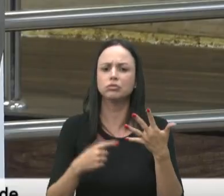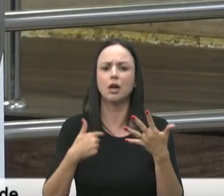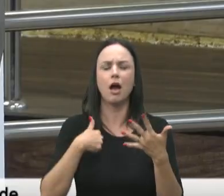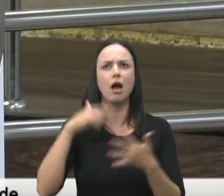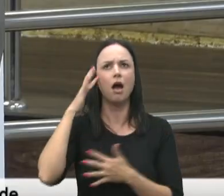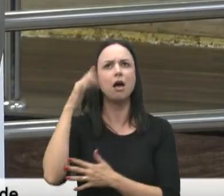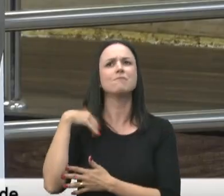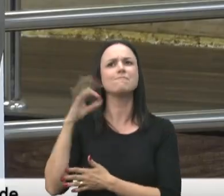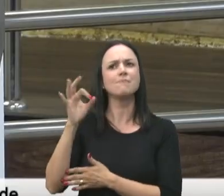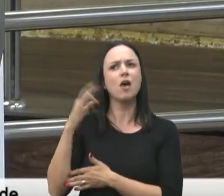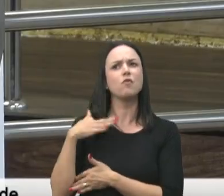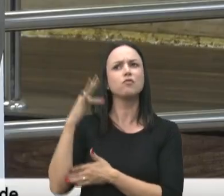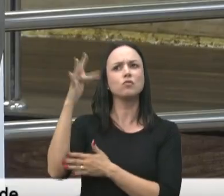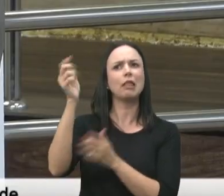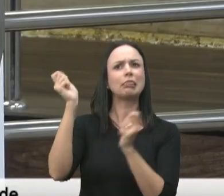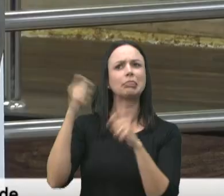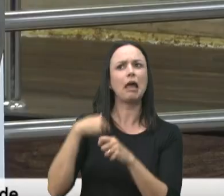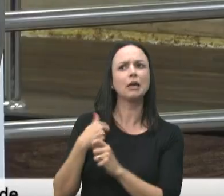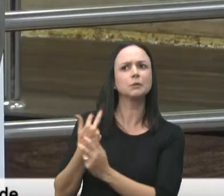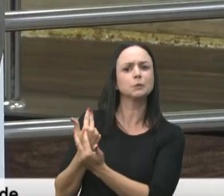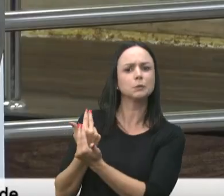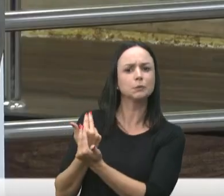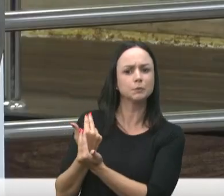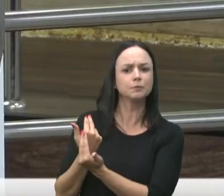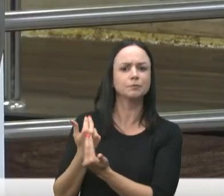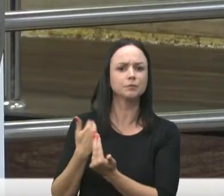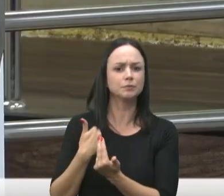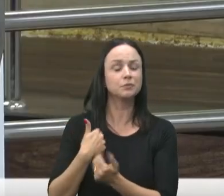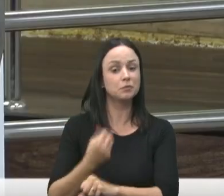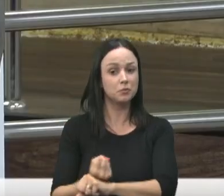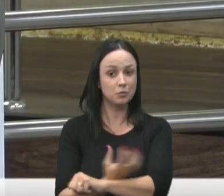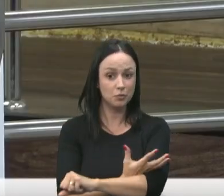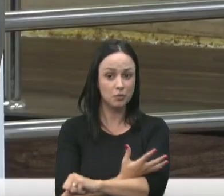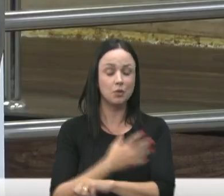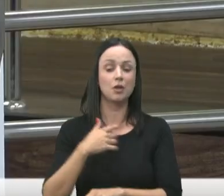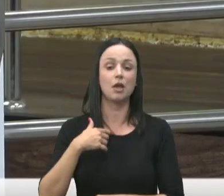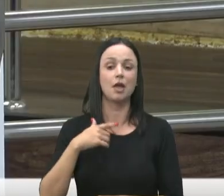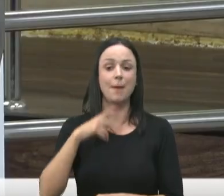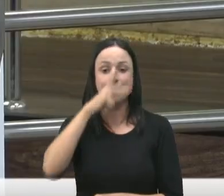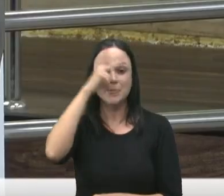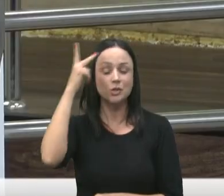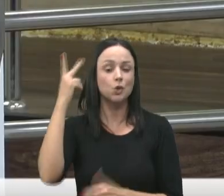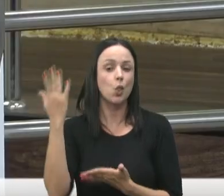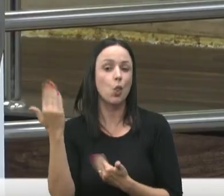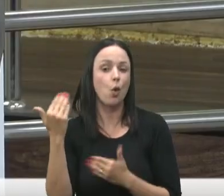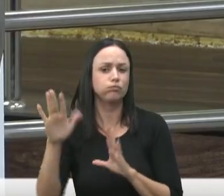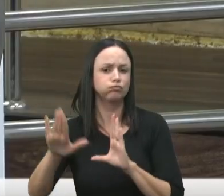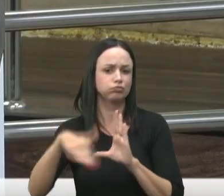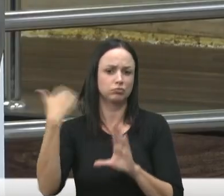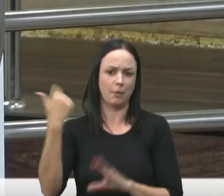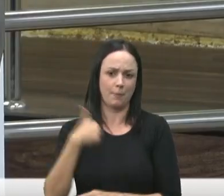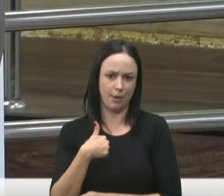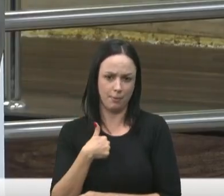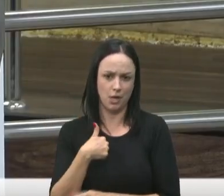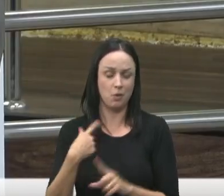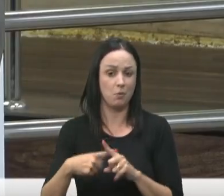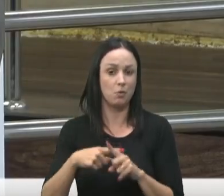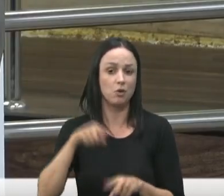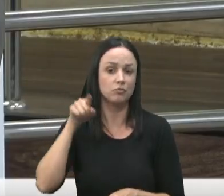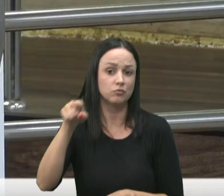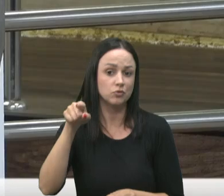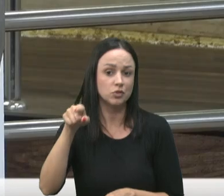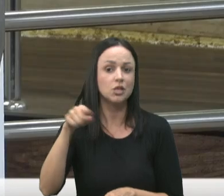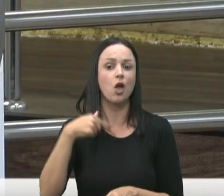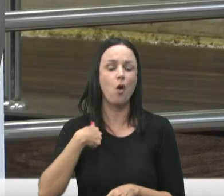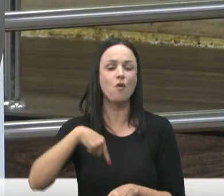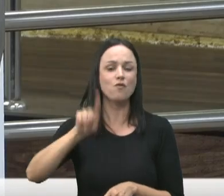hoje. E a coisa que mais me emociona é quando eu recebo mensagem de jovens dizendo, por sua causa eu vou me candidatar